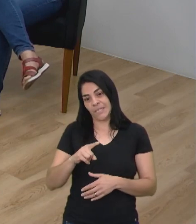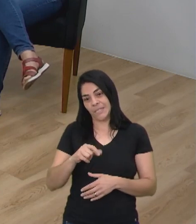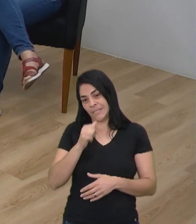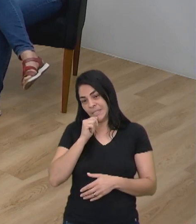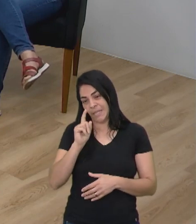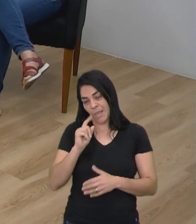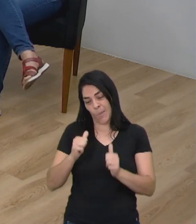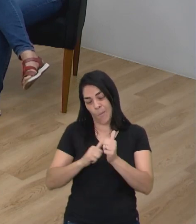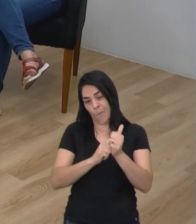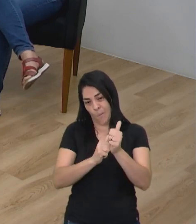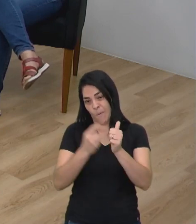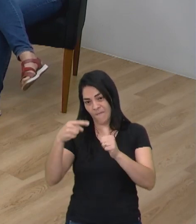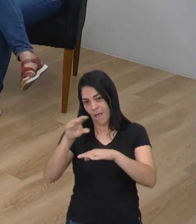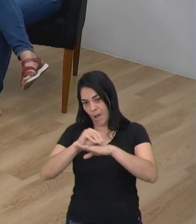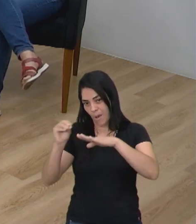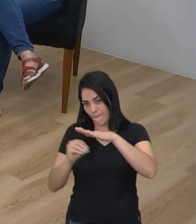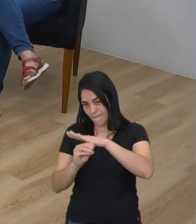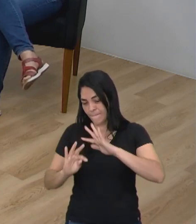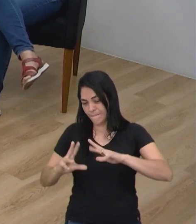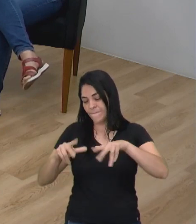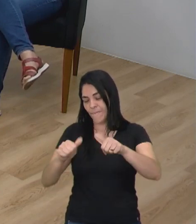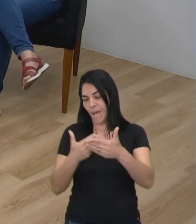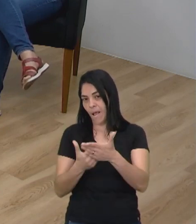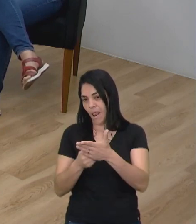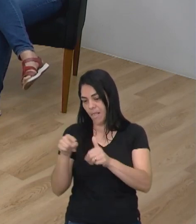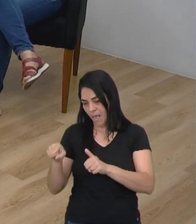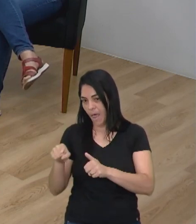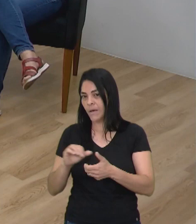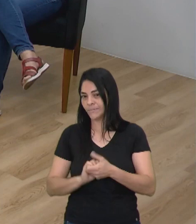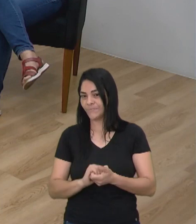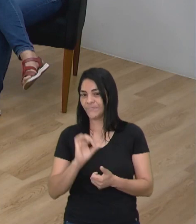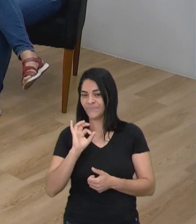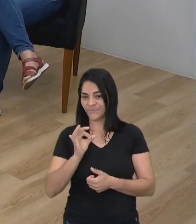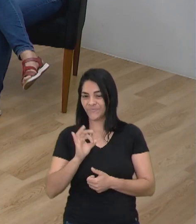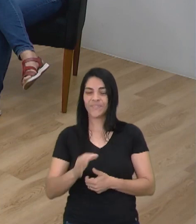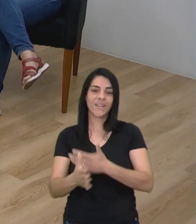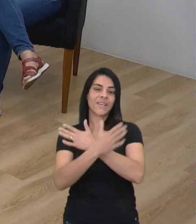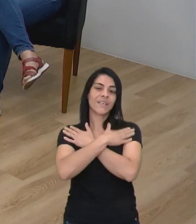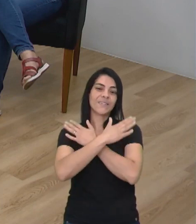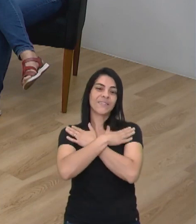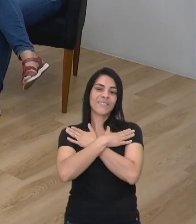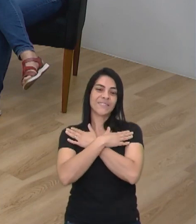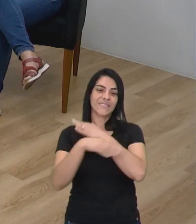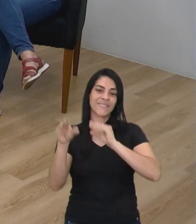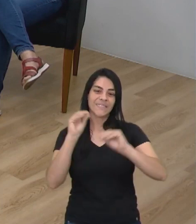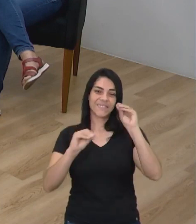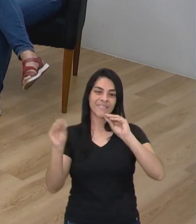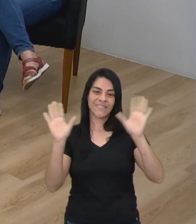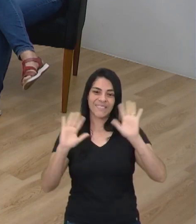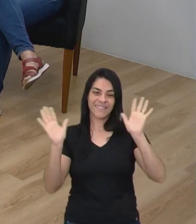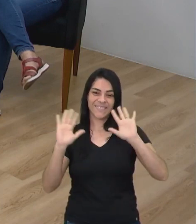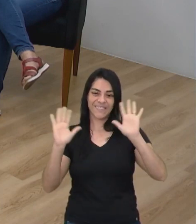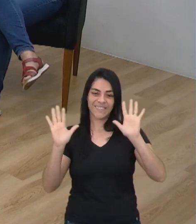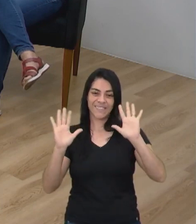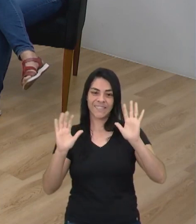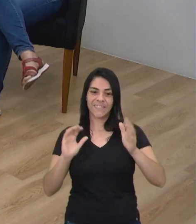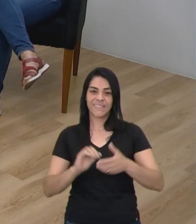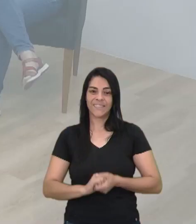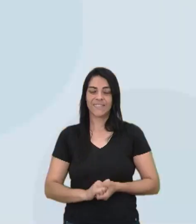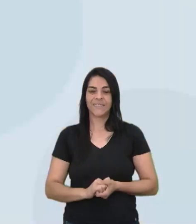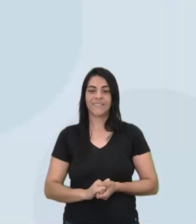no repositório que todas as nossas aulas estão lá. Um grande abraço e até mais. Tchau, pessoal! Tchau.